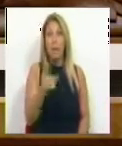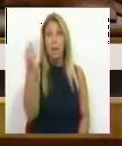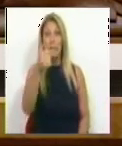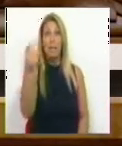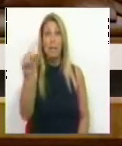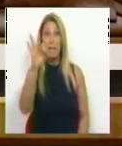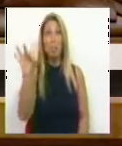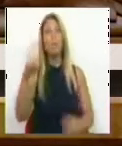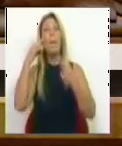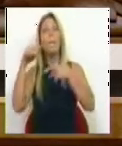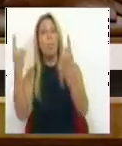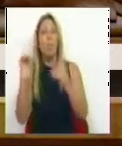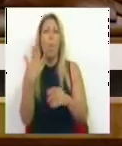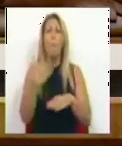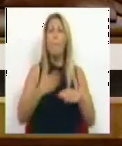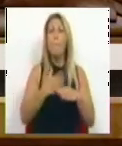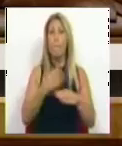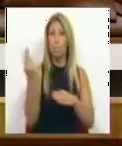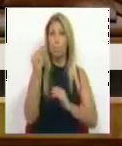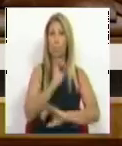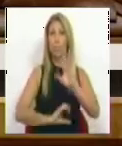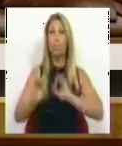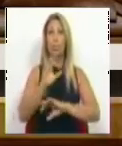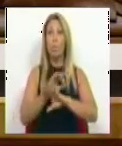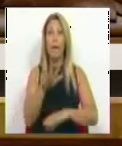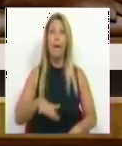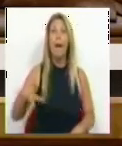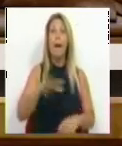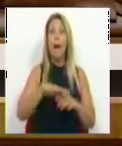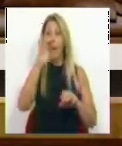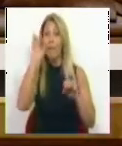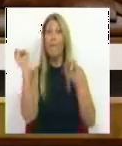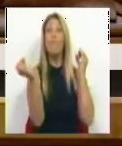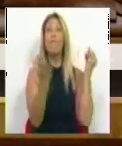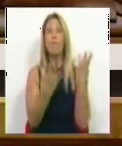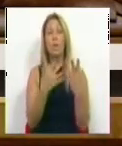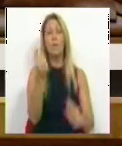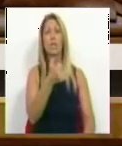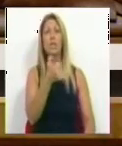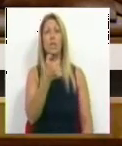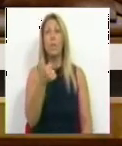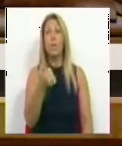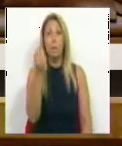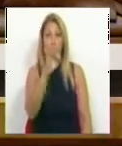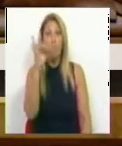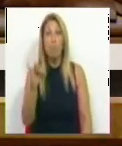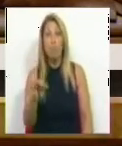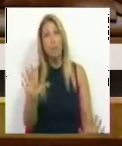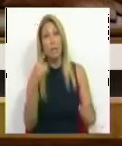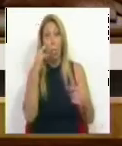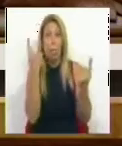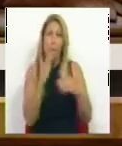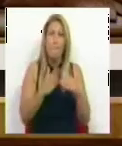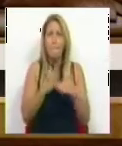até com a média da União Europeia, em que a área florestal é 50% pública em média, nós percebemos a